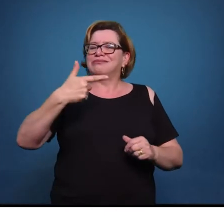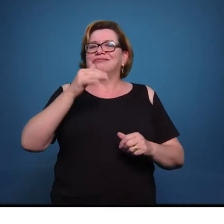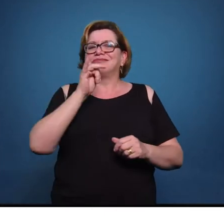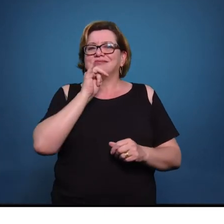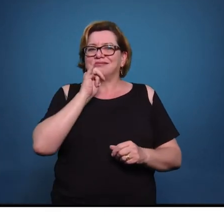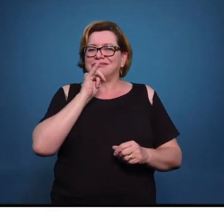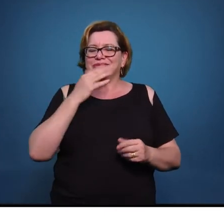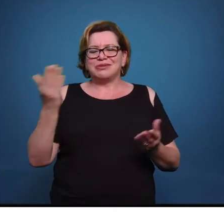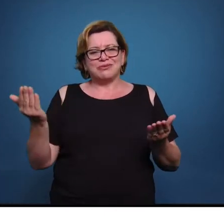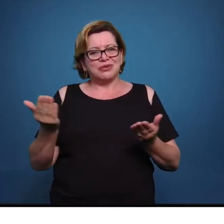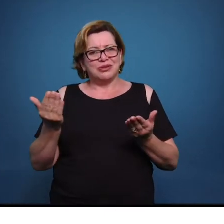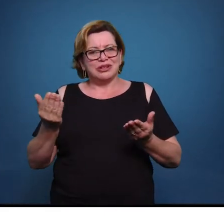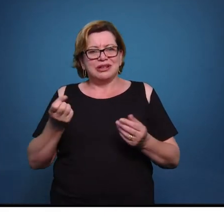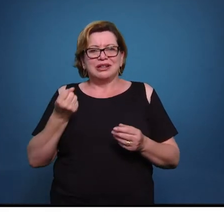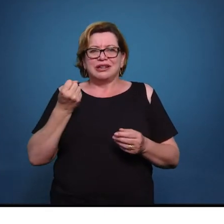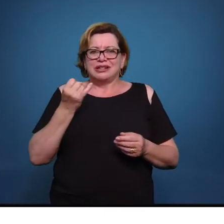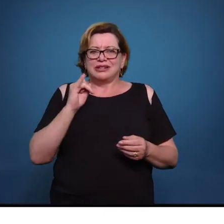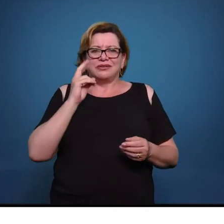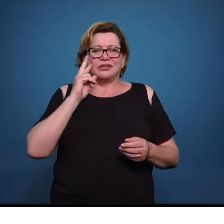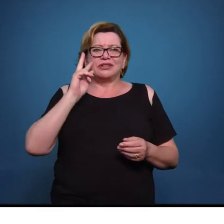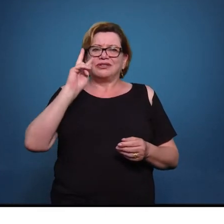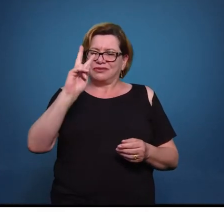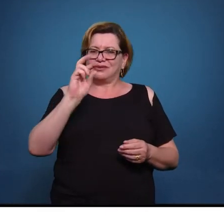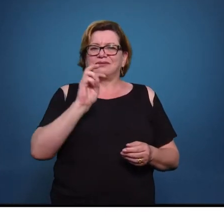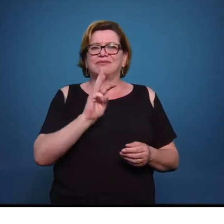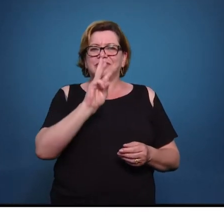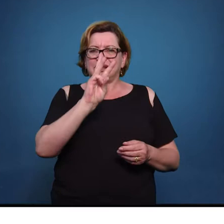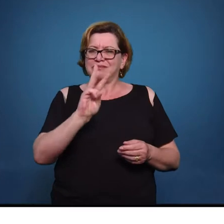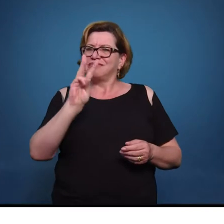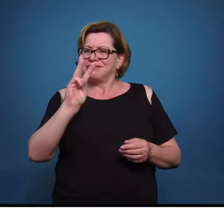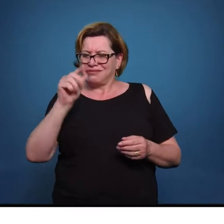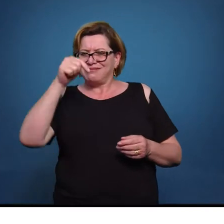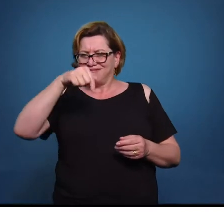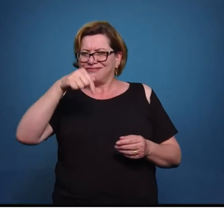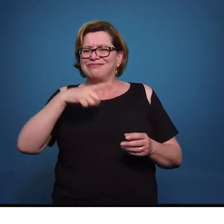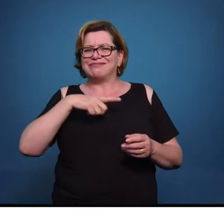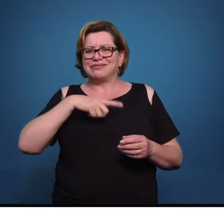tempo presente. Se vocês acessarem esse endereço que aparece na tela,